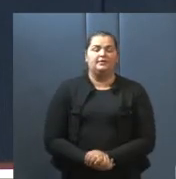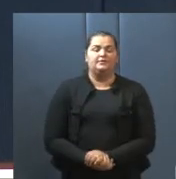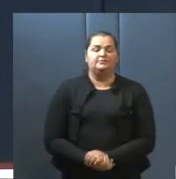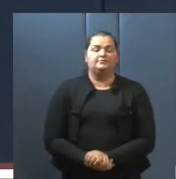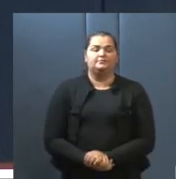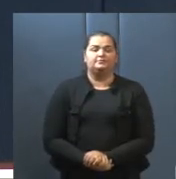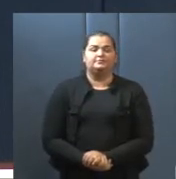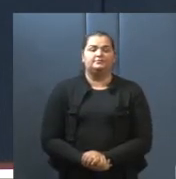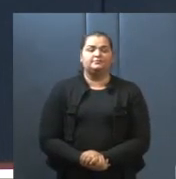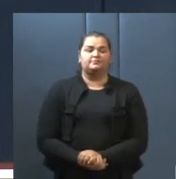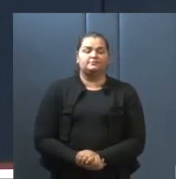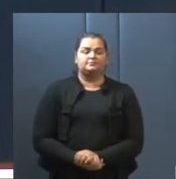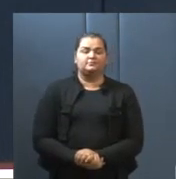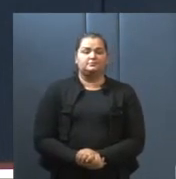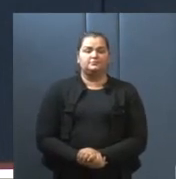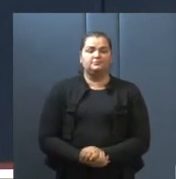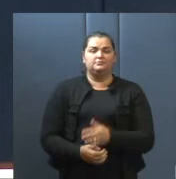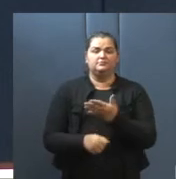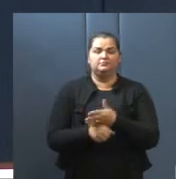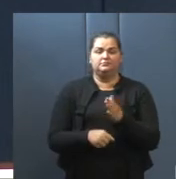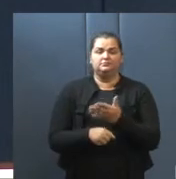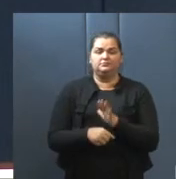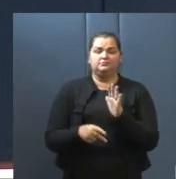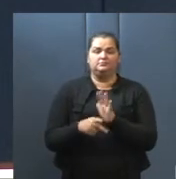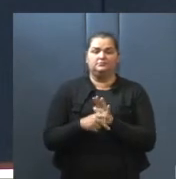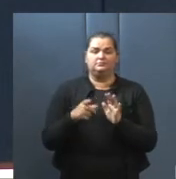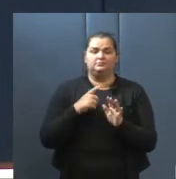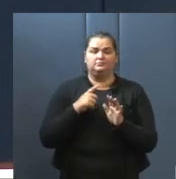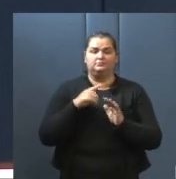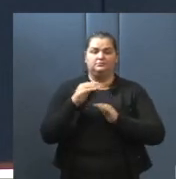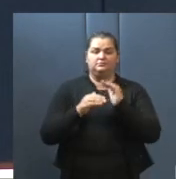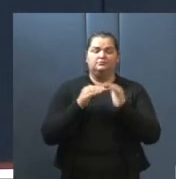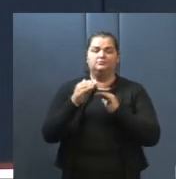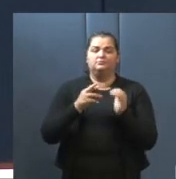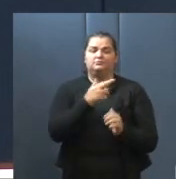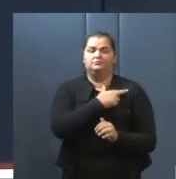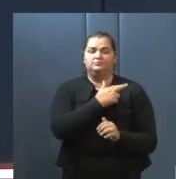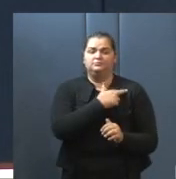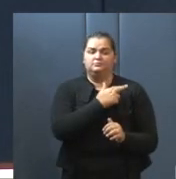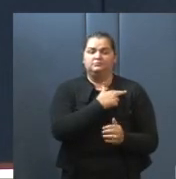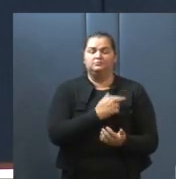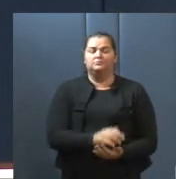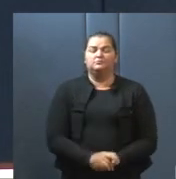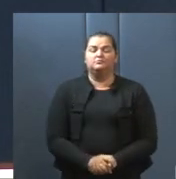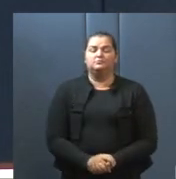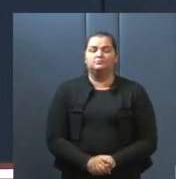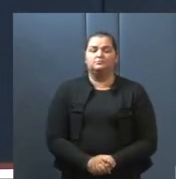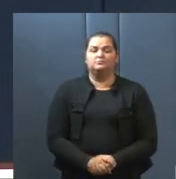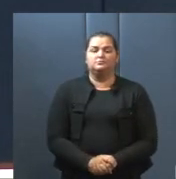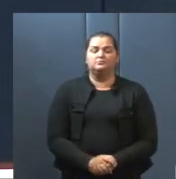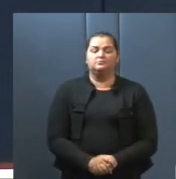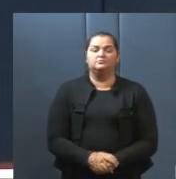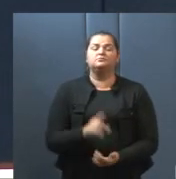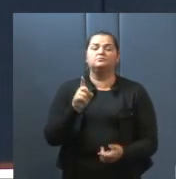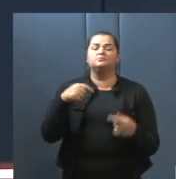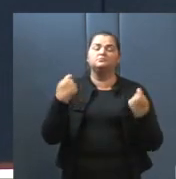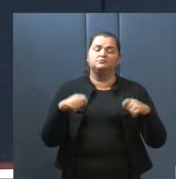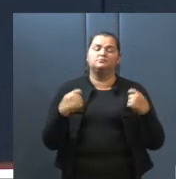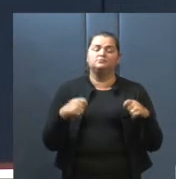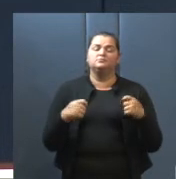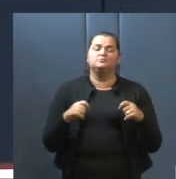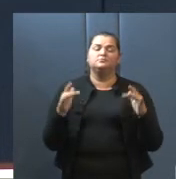em práticas de financiamento responsável, e é